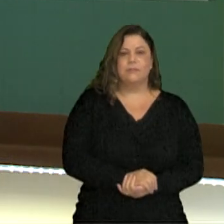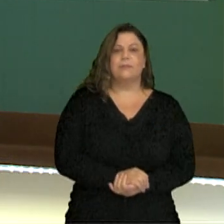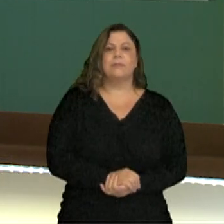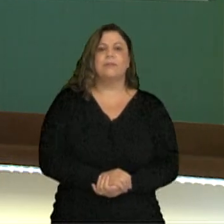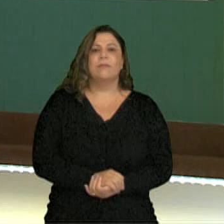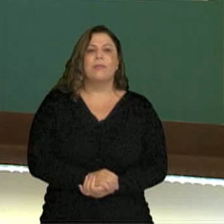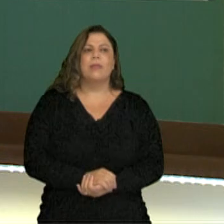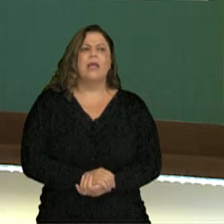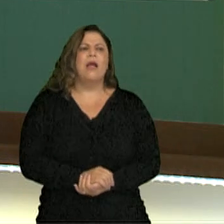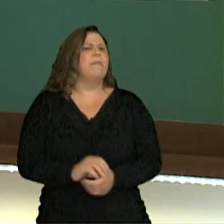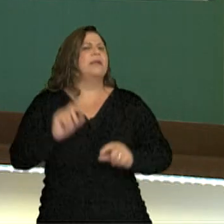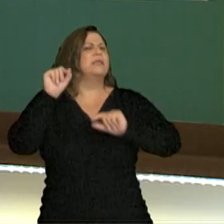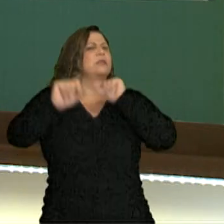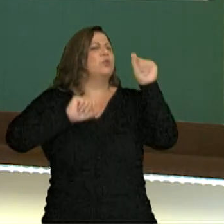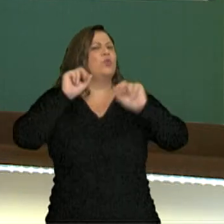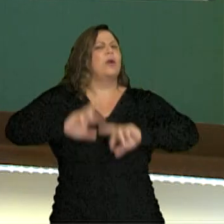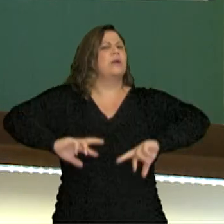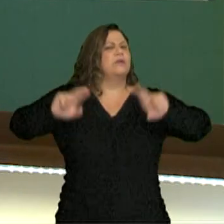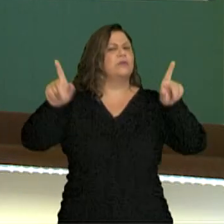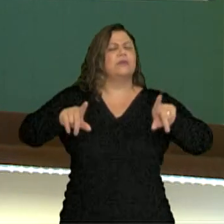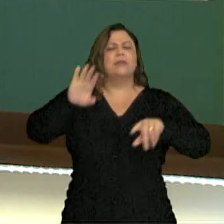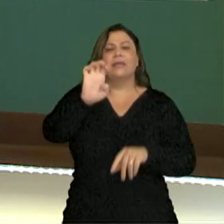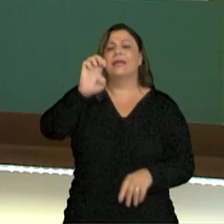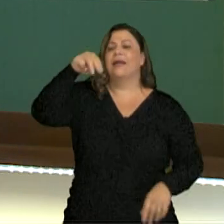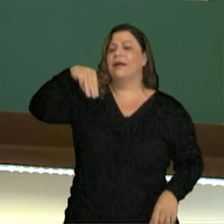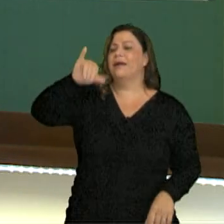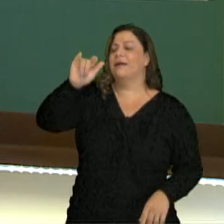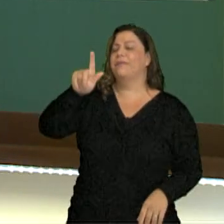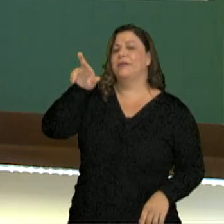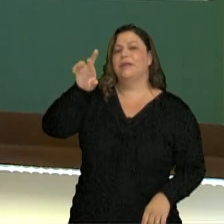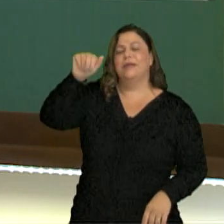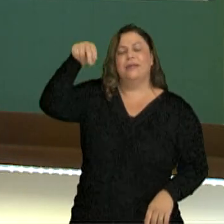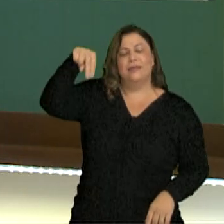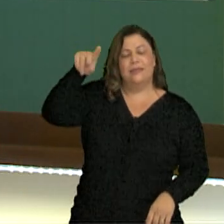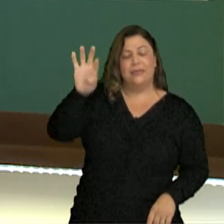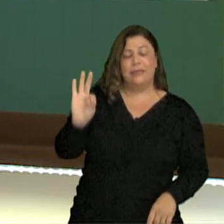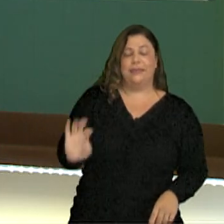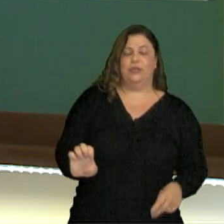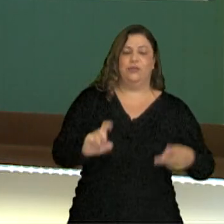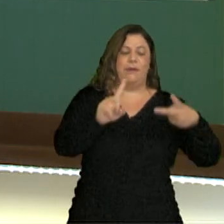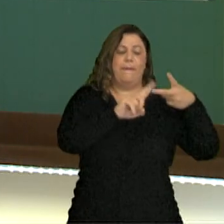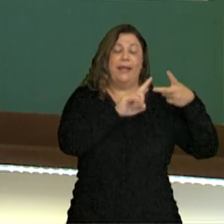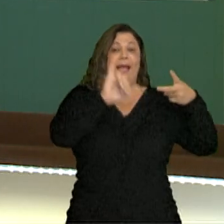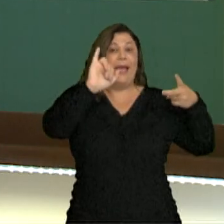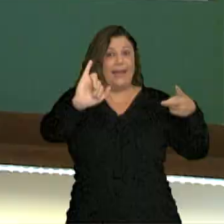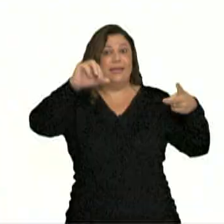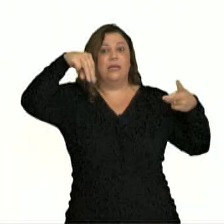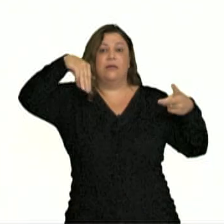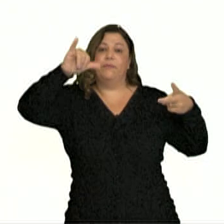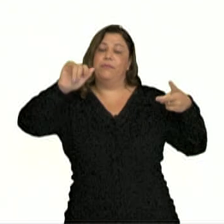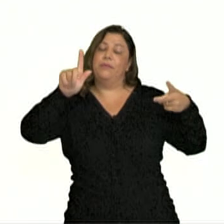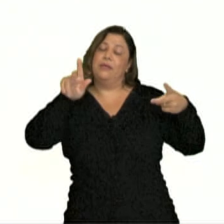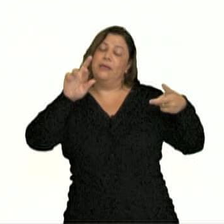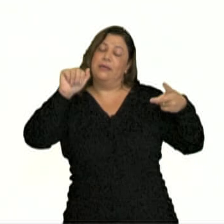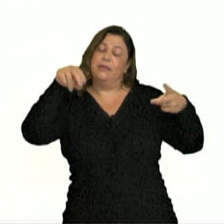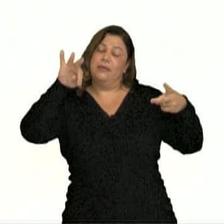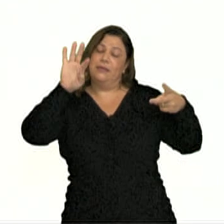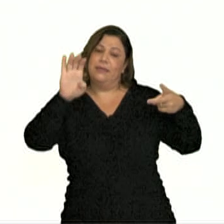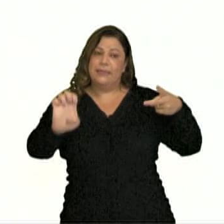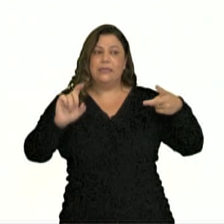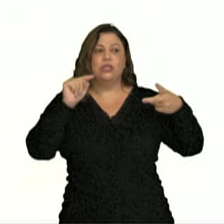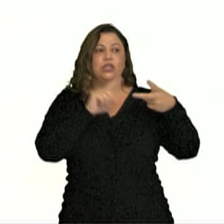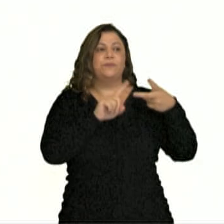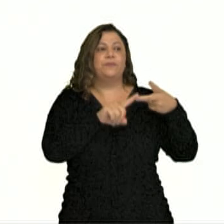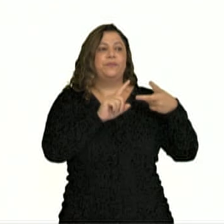E qual a diferença de emigrante para imigrante? Vamos ver?